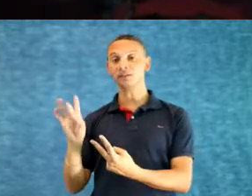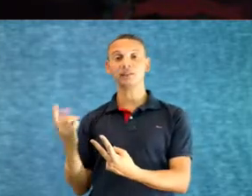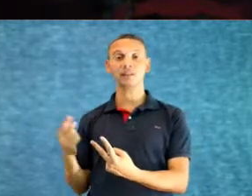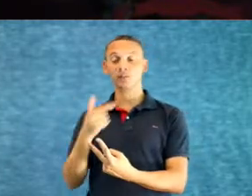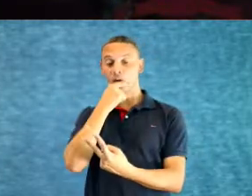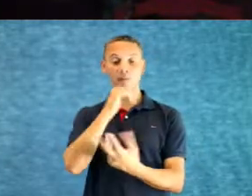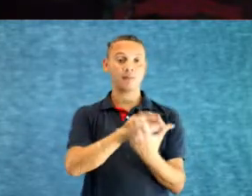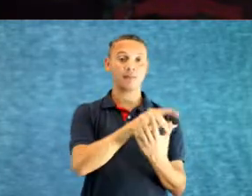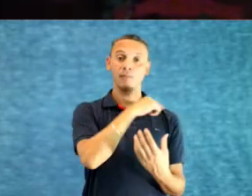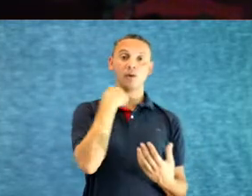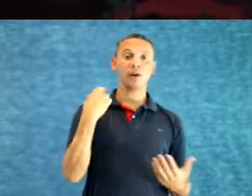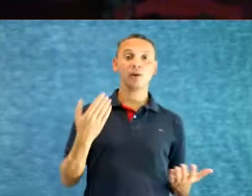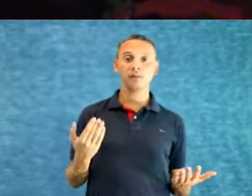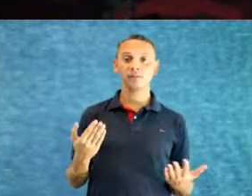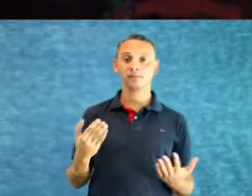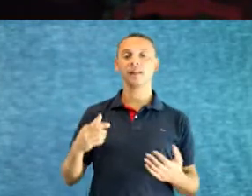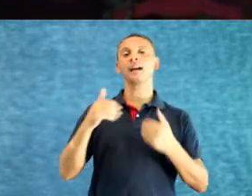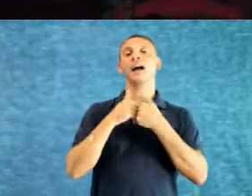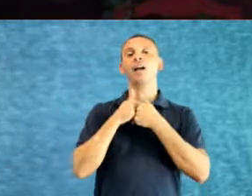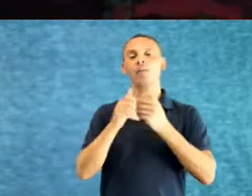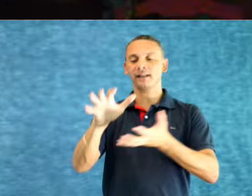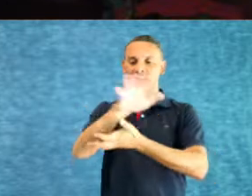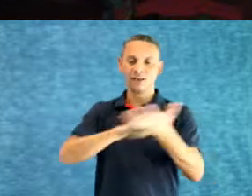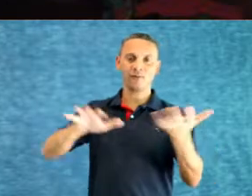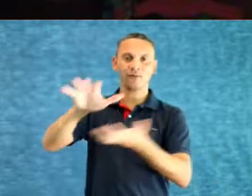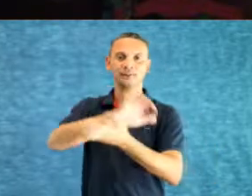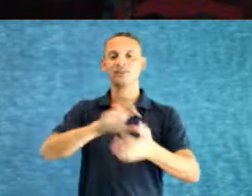nesse momento. Tá? Era uma elite da elite.